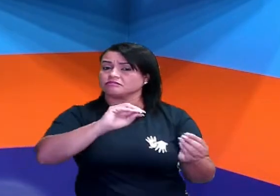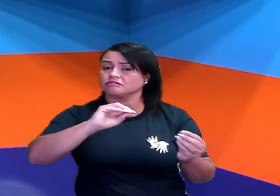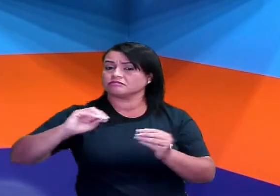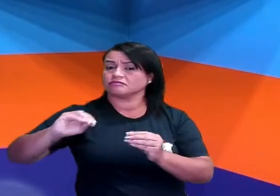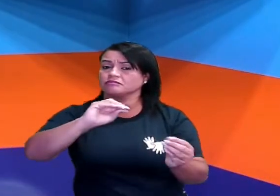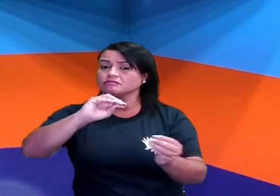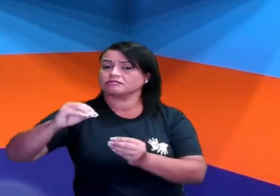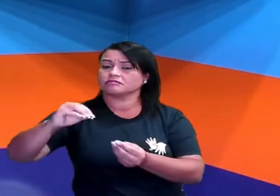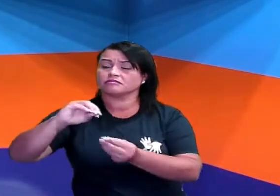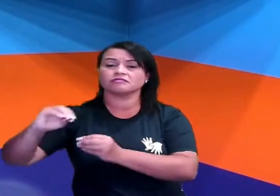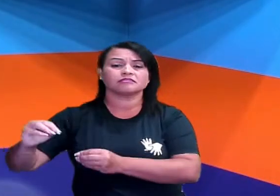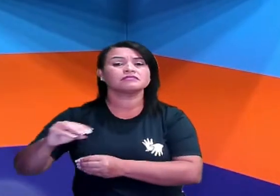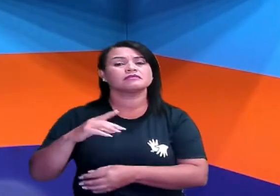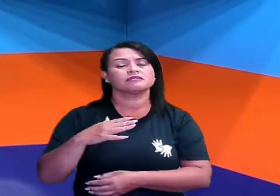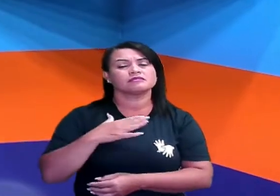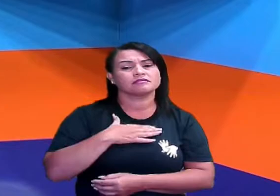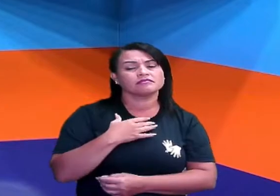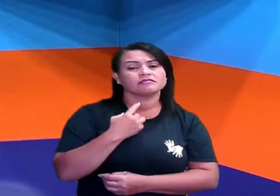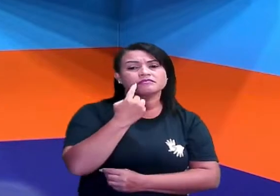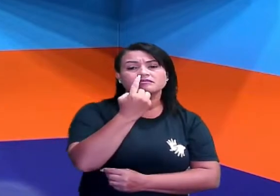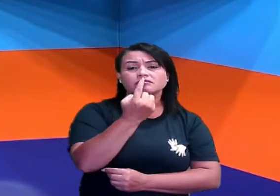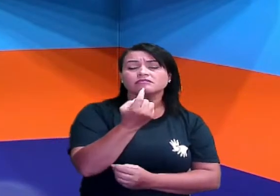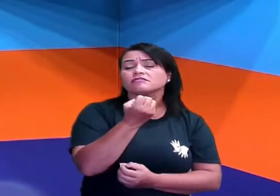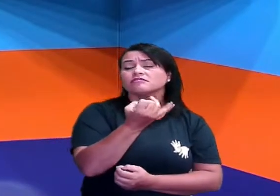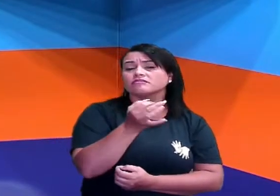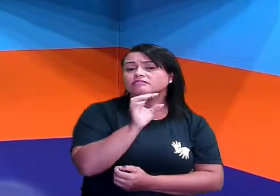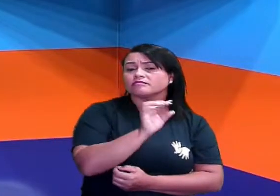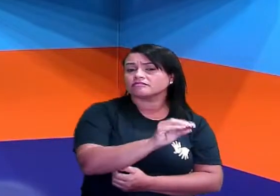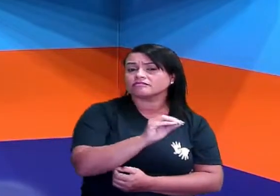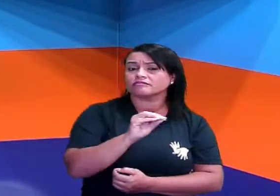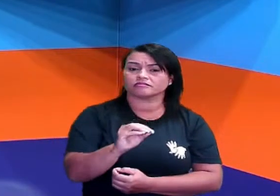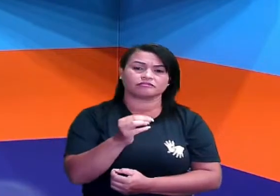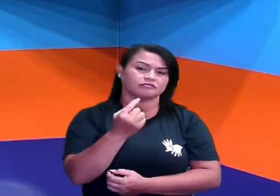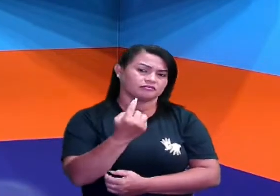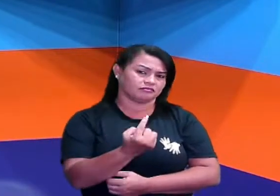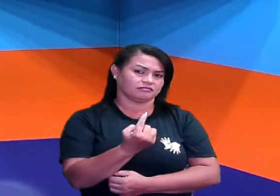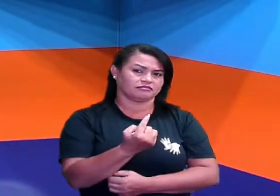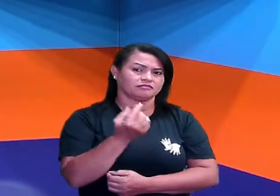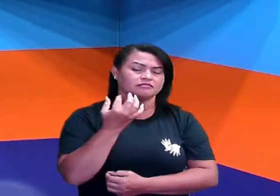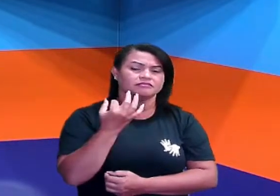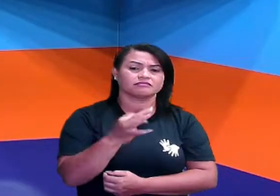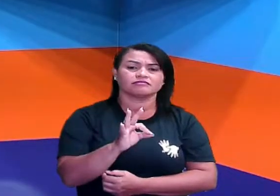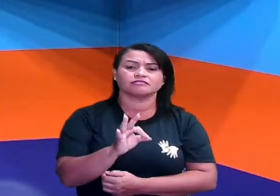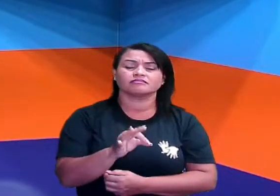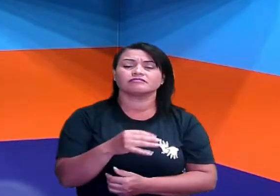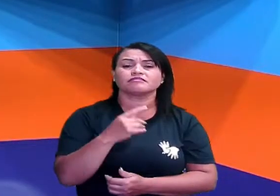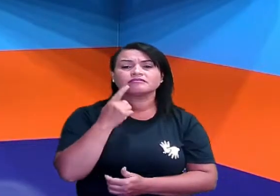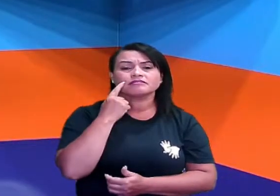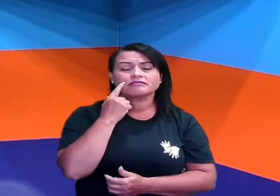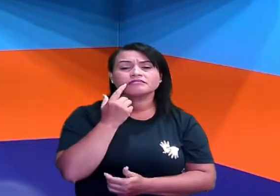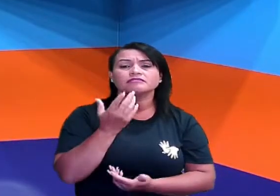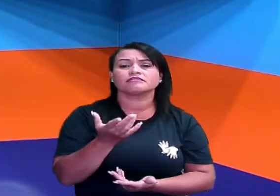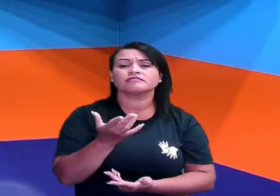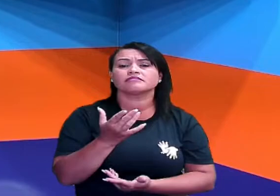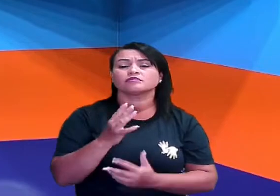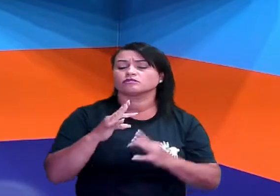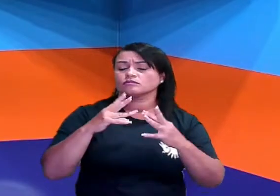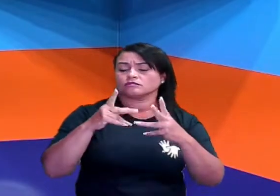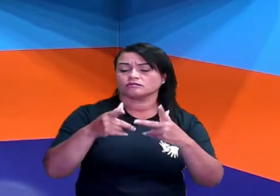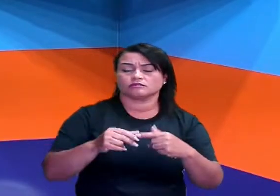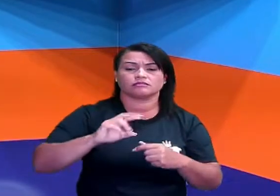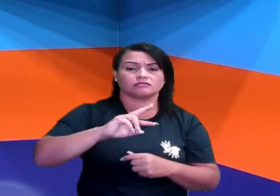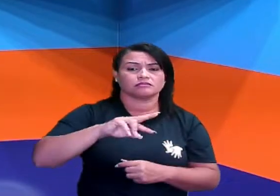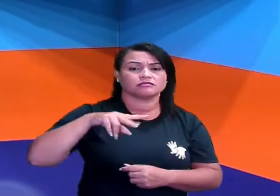1, logo eu vou repetir a minha base quantas vezes? Uma vez. Não é isso? Então, ó, neste caso, todas as potências